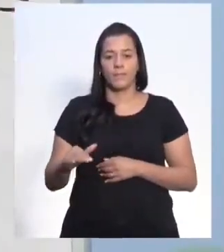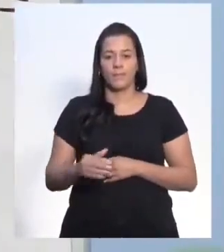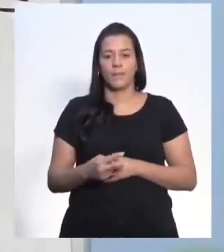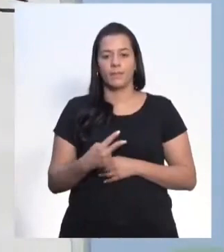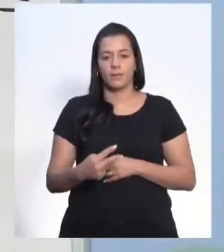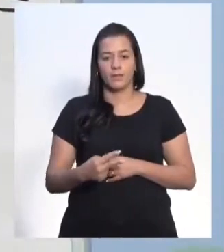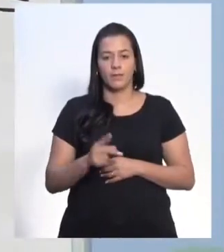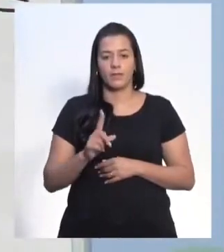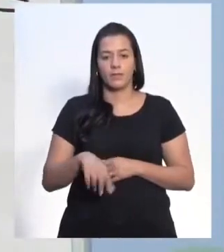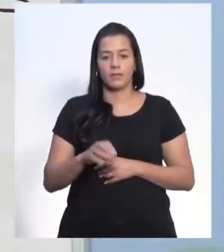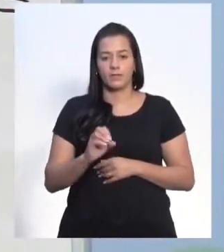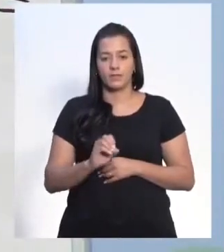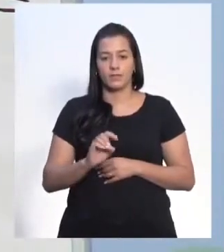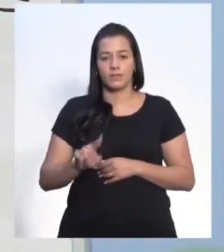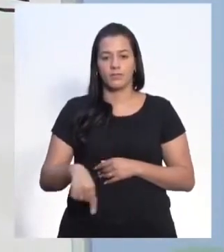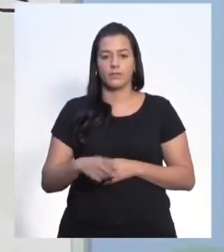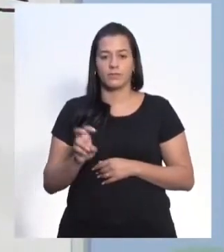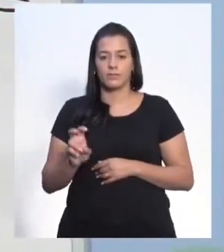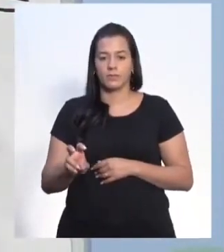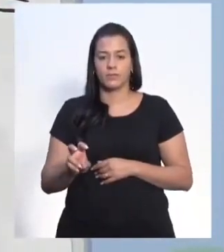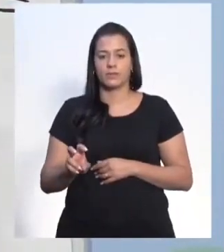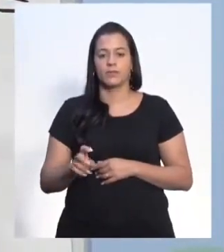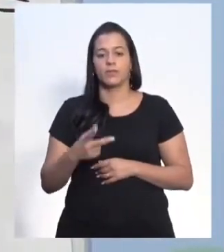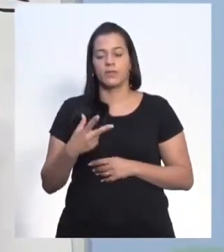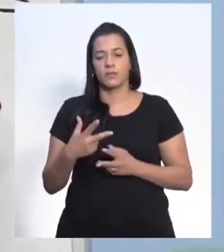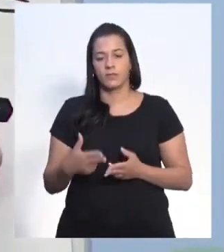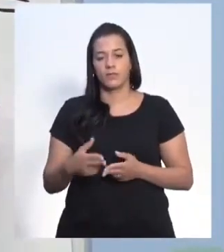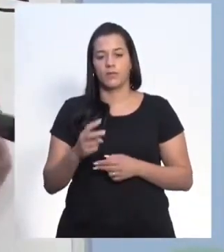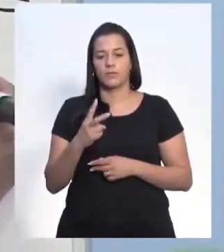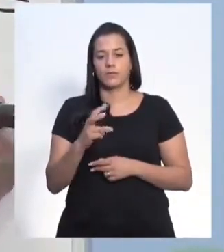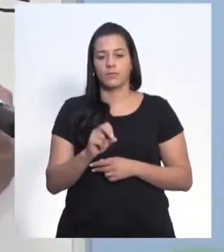hoje, 0,5, que é o nosso